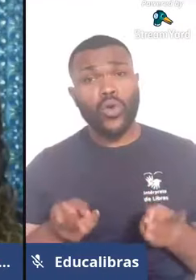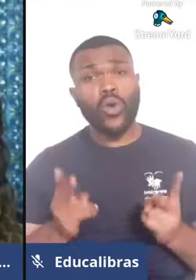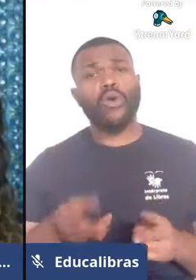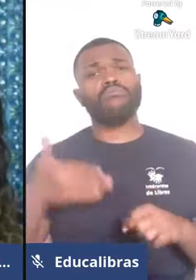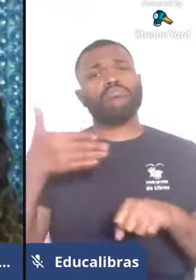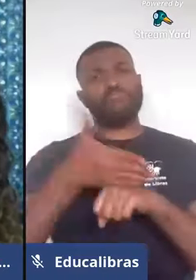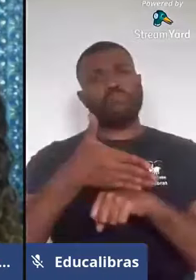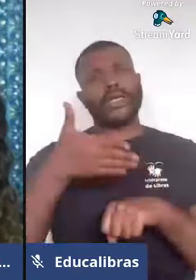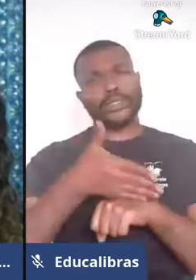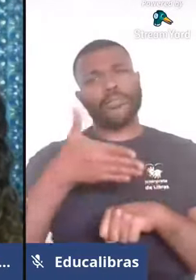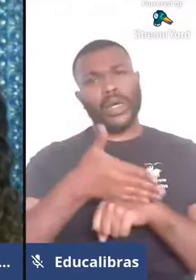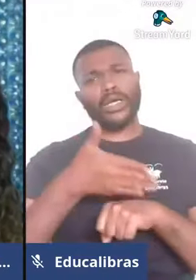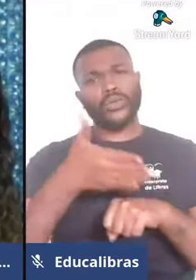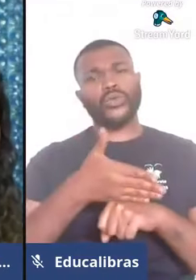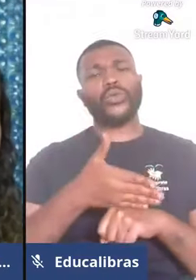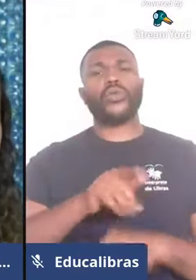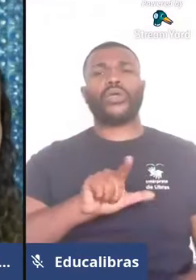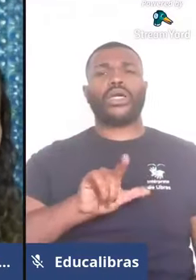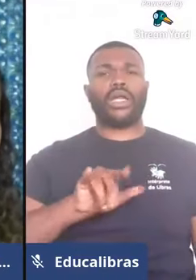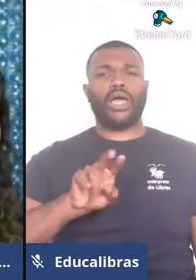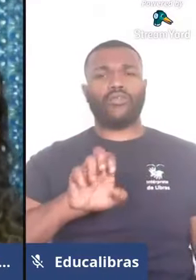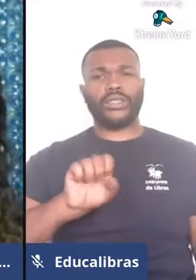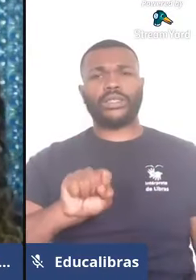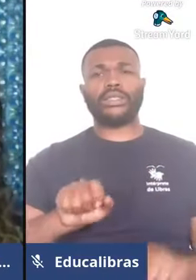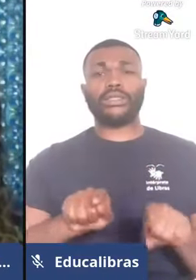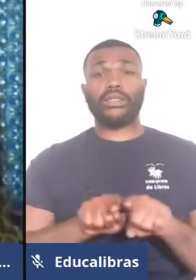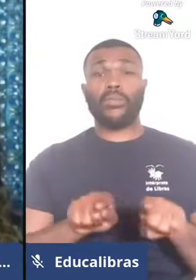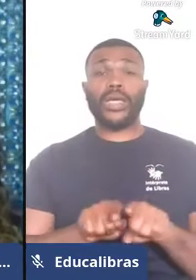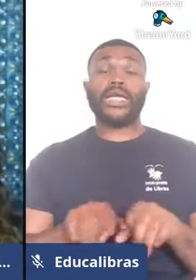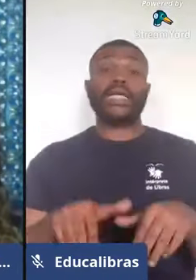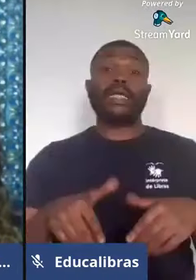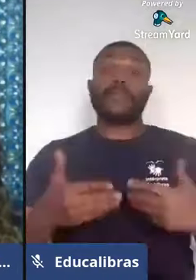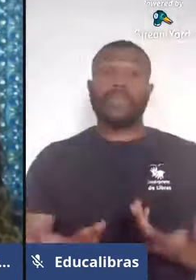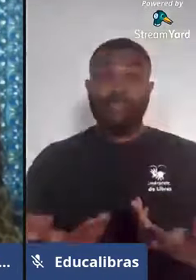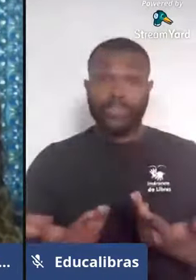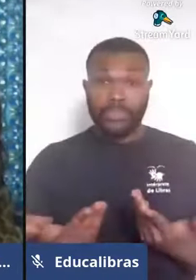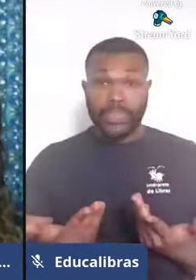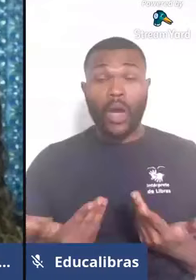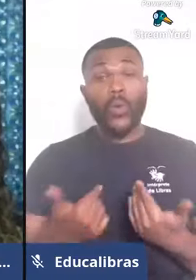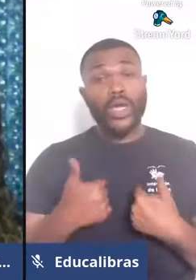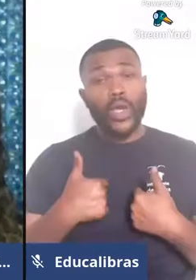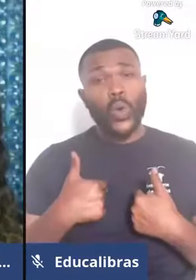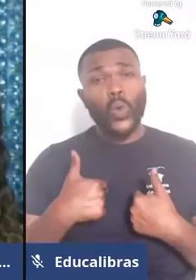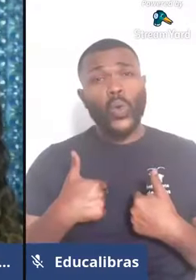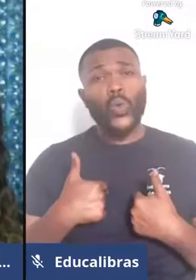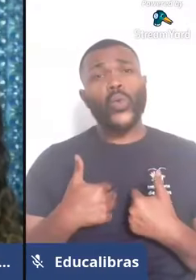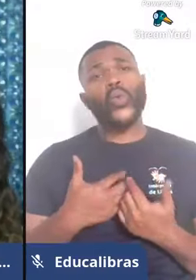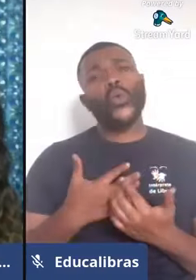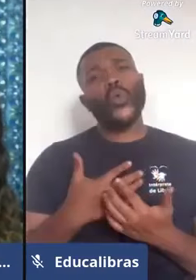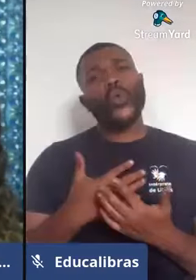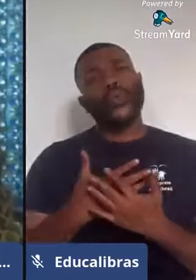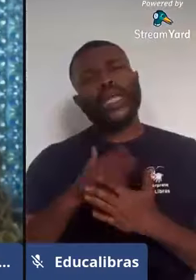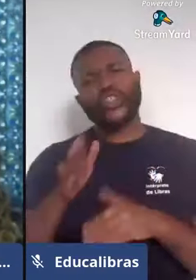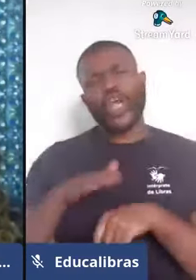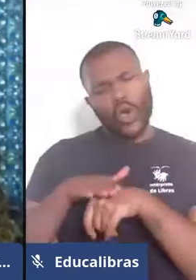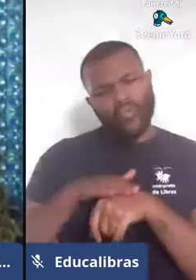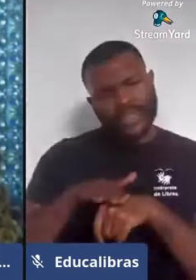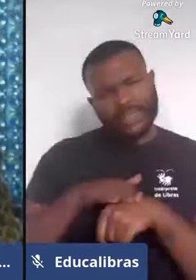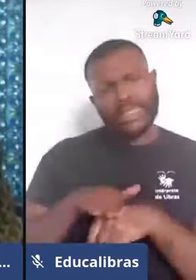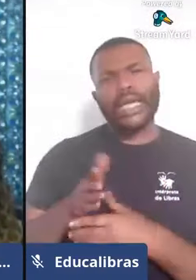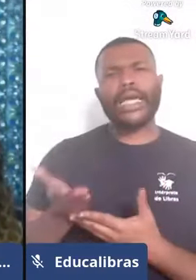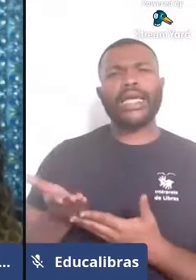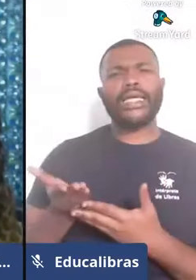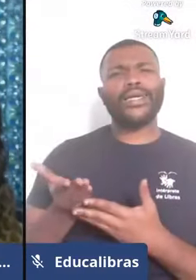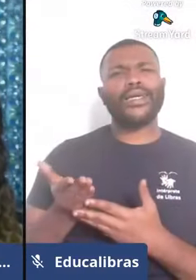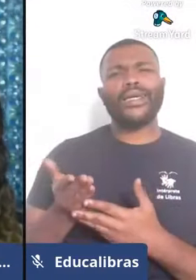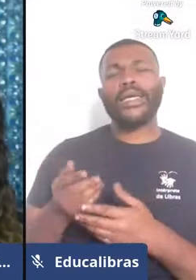participante aí das lives também. Então, eu, da minha parte, eu gostaria muito, a gente já conversou sobre isso, mas a gente não encontramos um